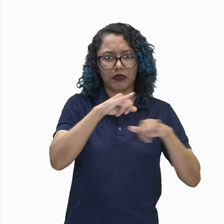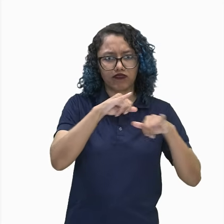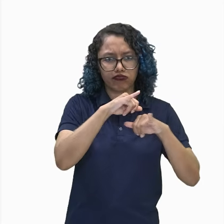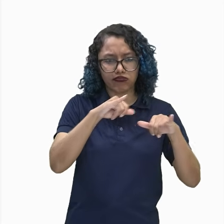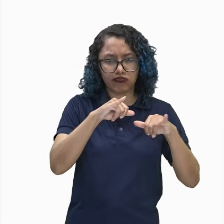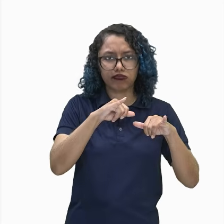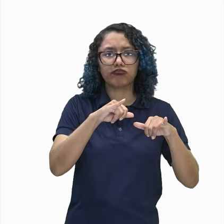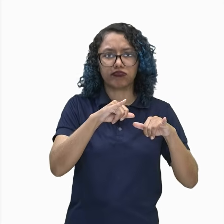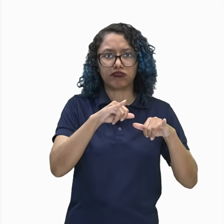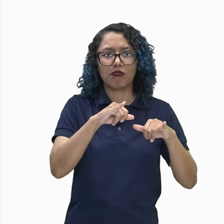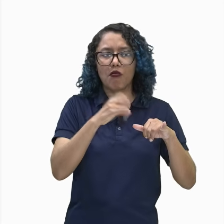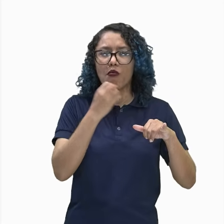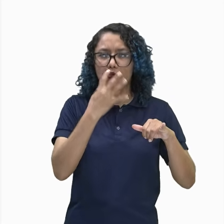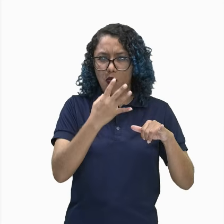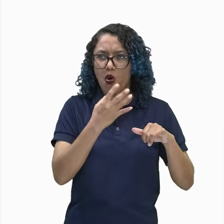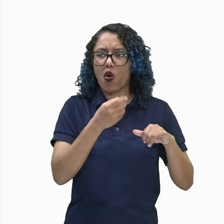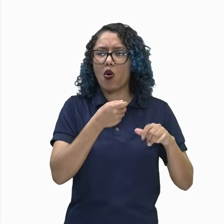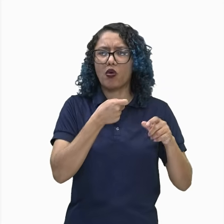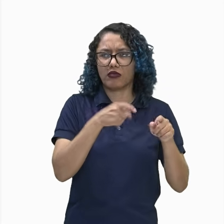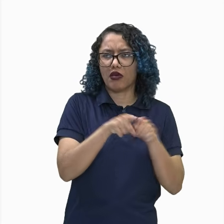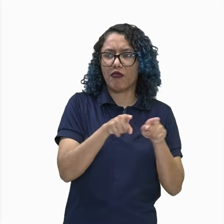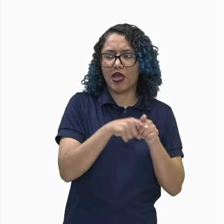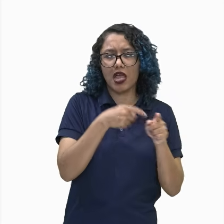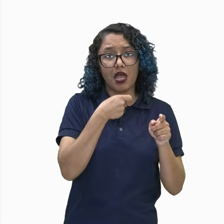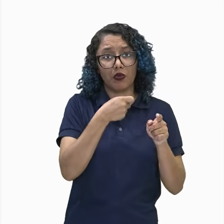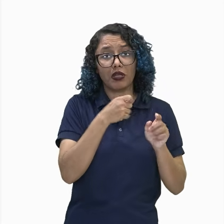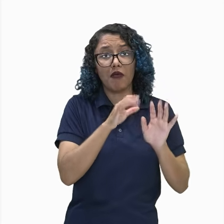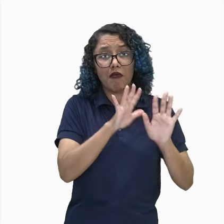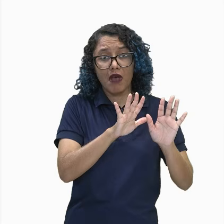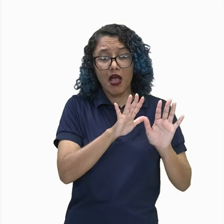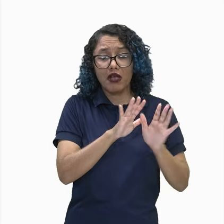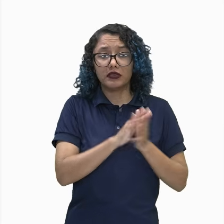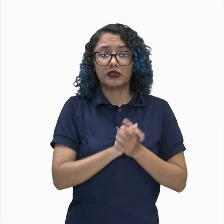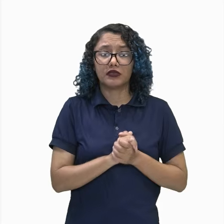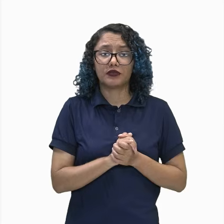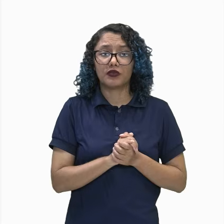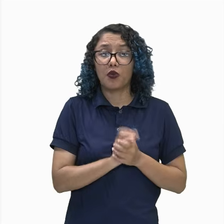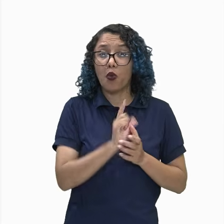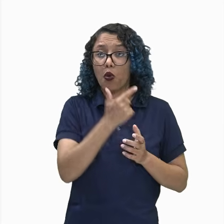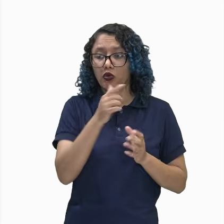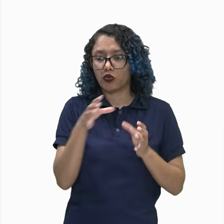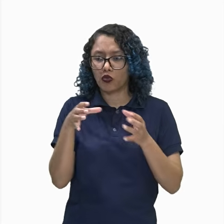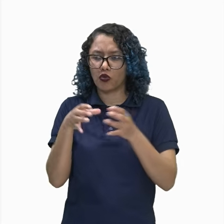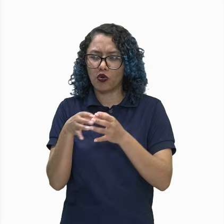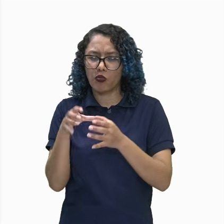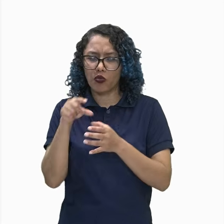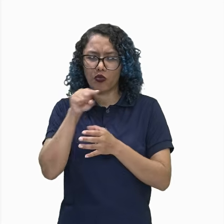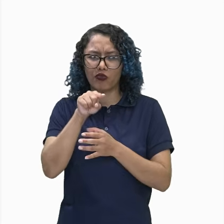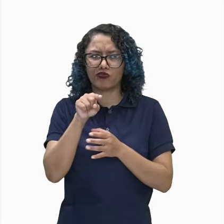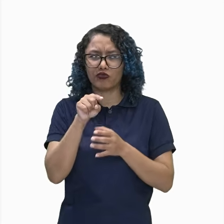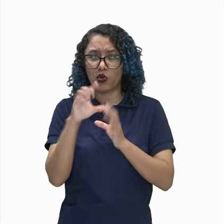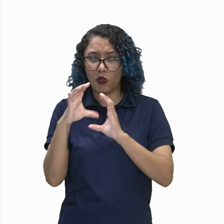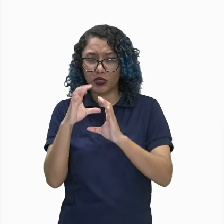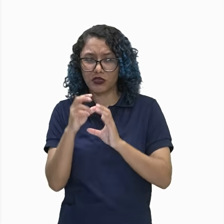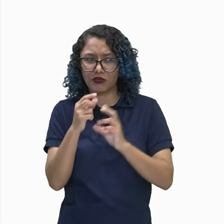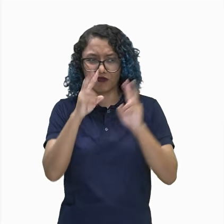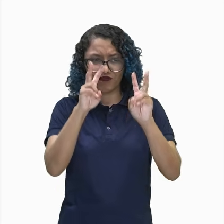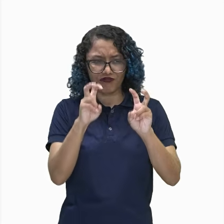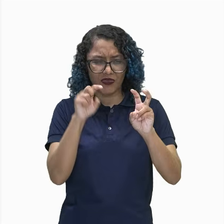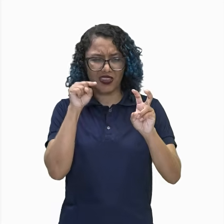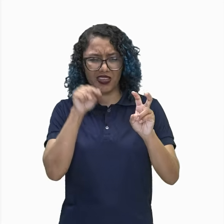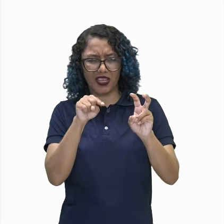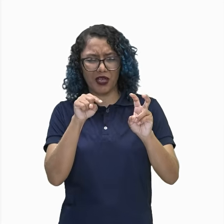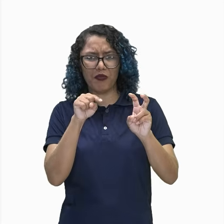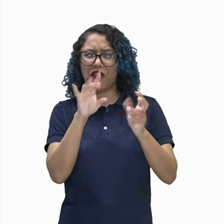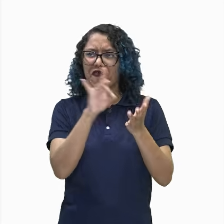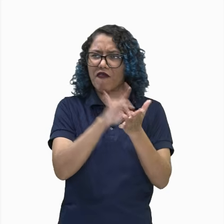que é digno de virar, de repente, uma reportagem. E aí, um outro grupo de comunicação vai olhar para aquele mesmo